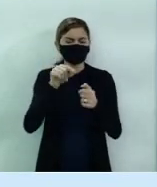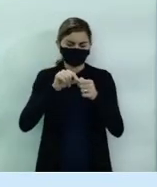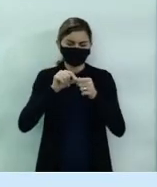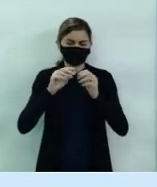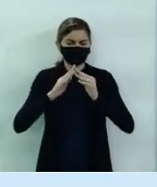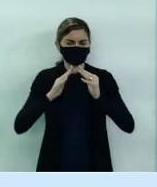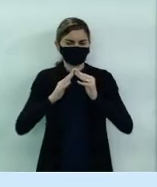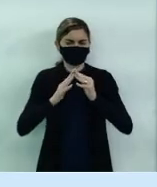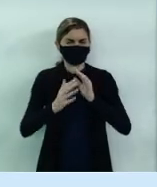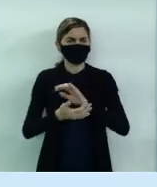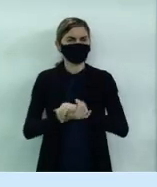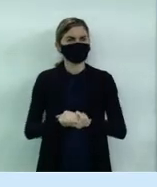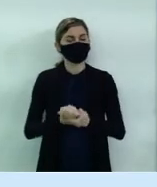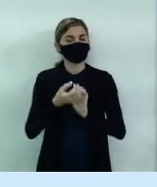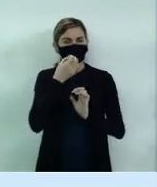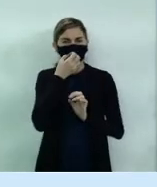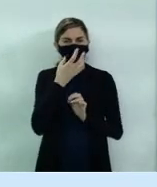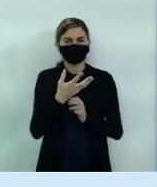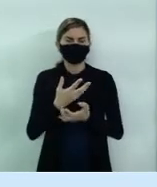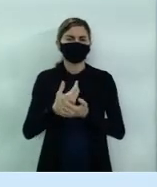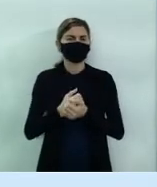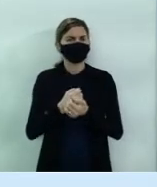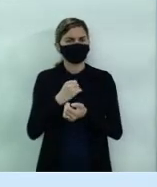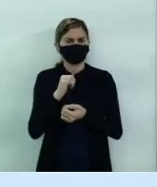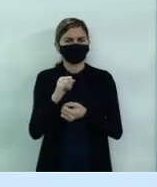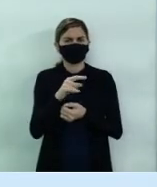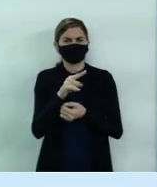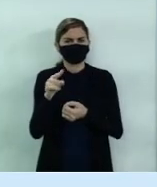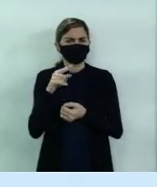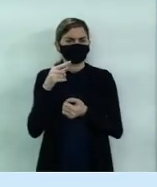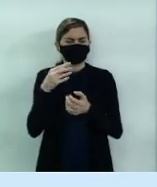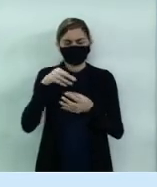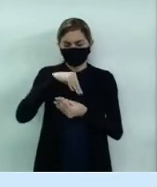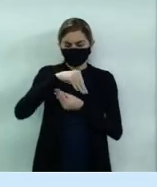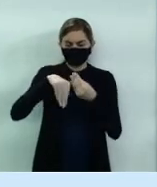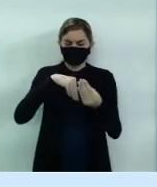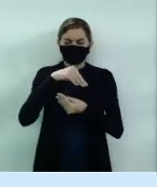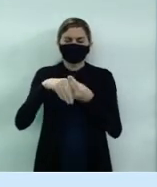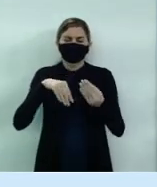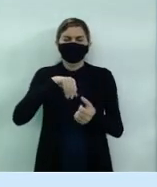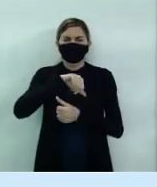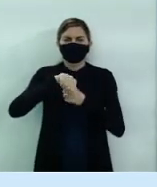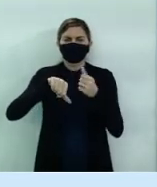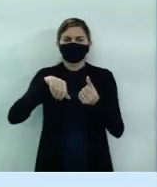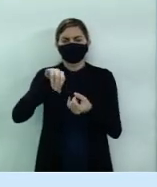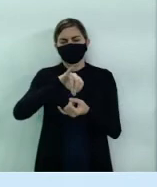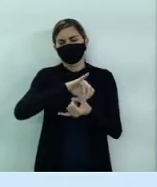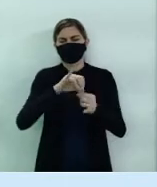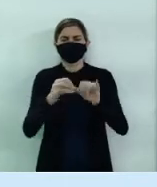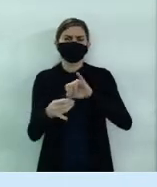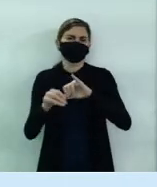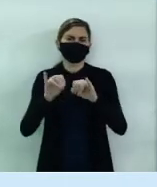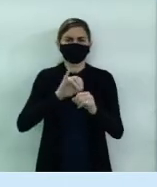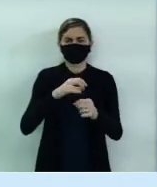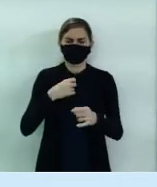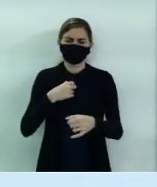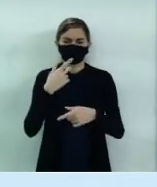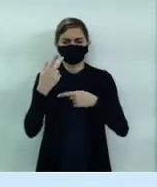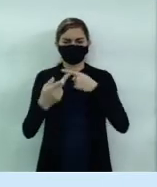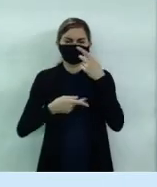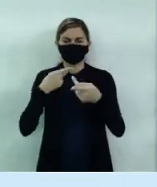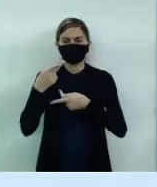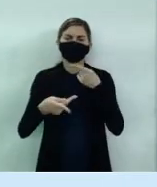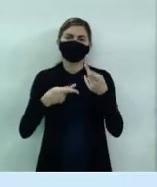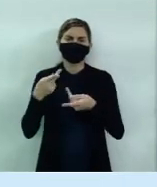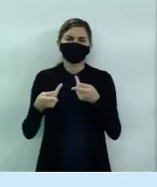em casa. Bom, se tratando aí de mistura e de transformação química, né? Quando a gente fala sobre